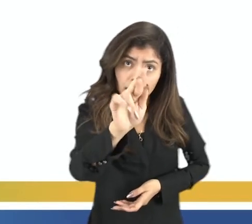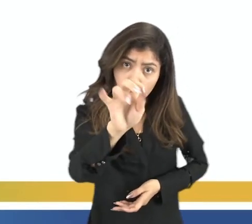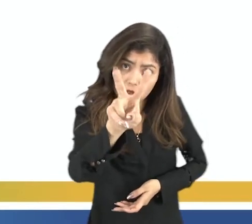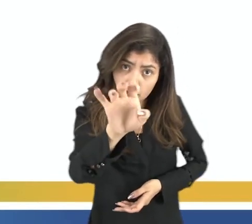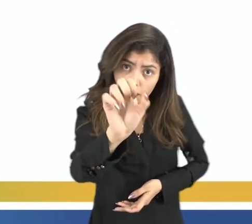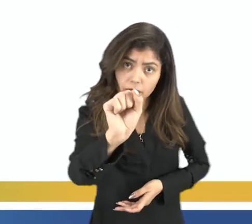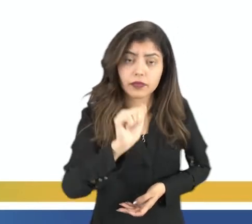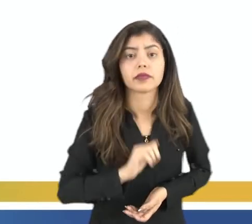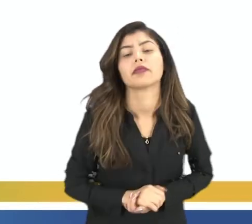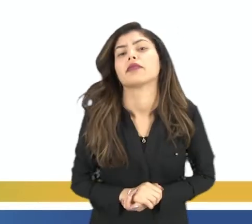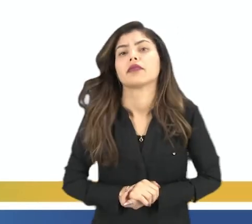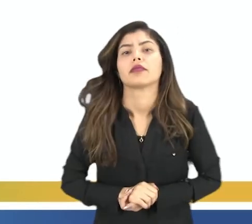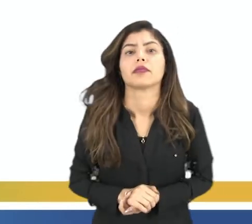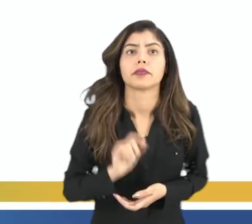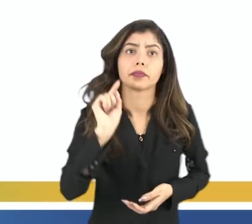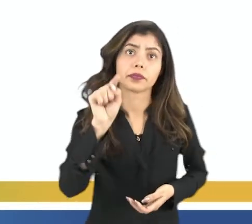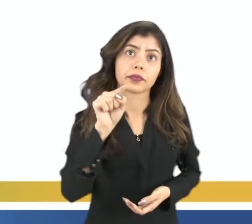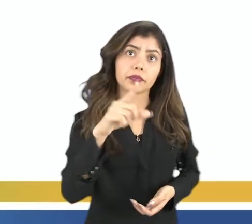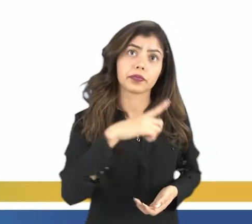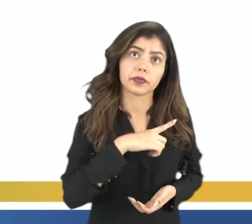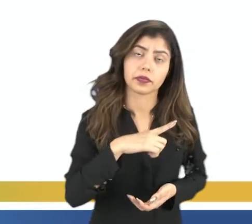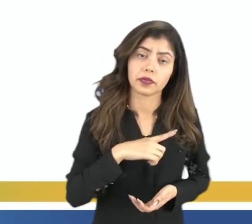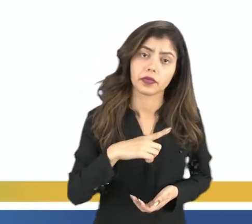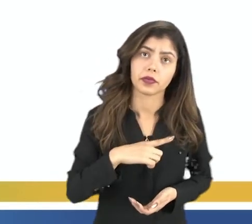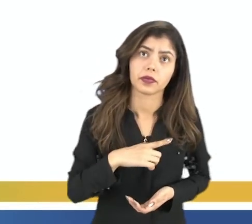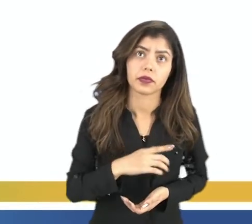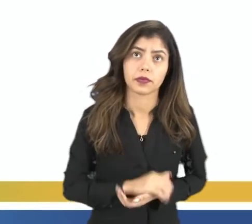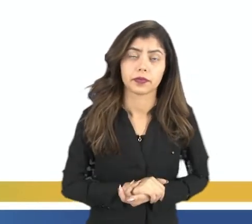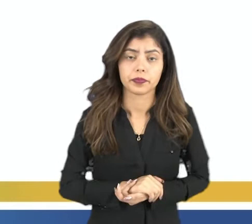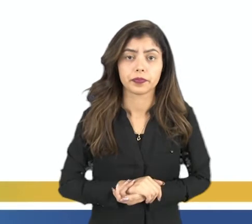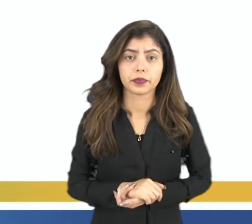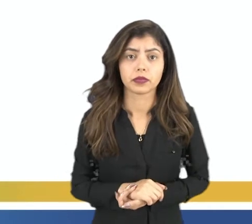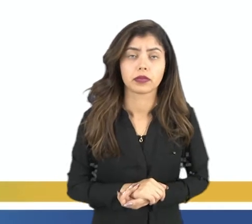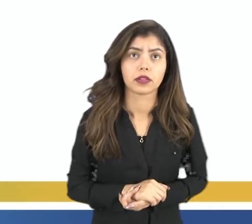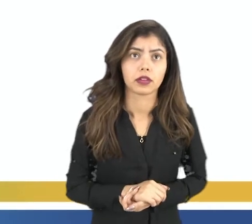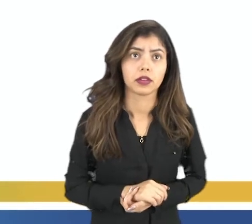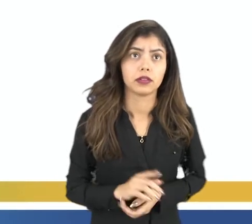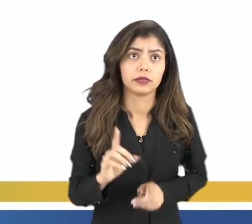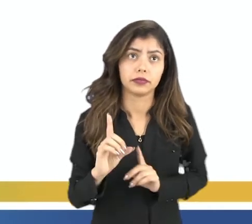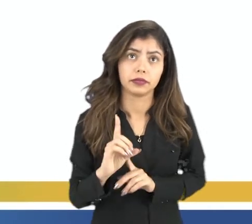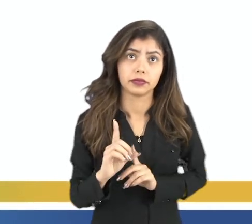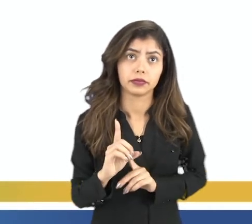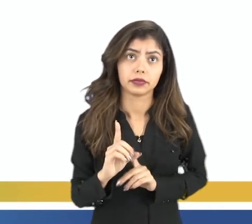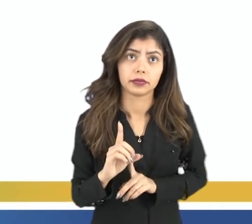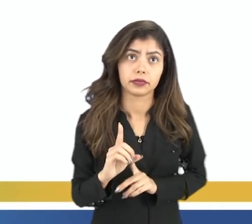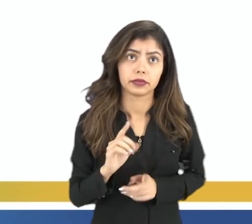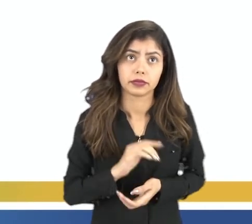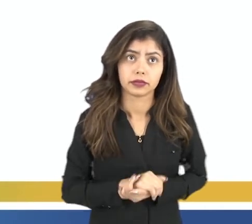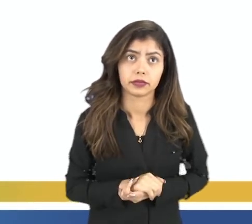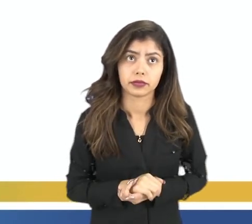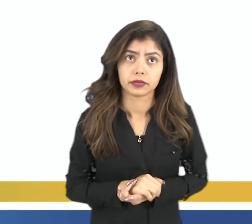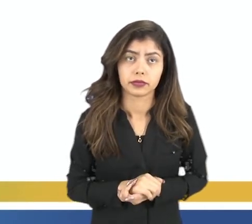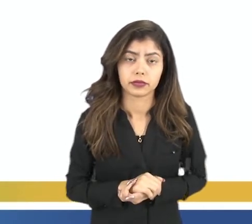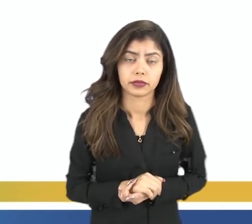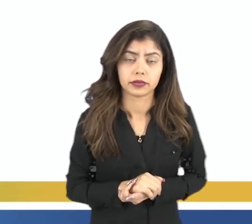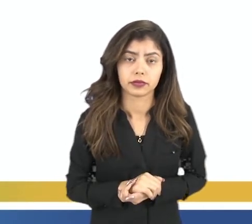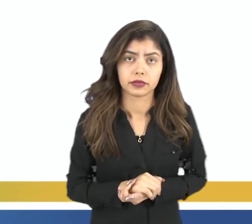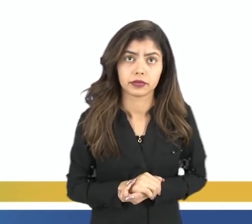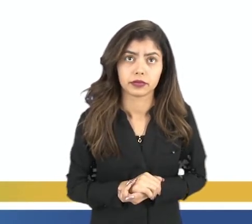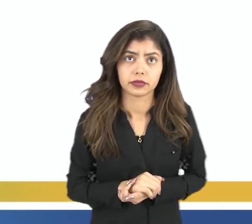é themselves. The children themselves built the dog house. Letra D. You must